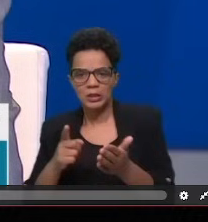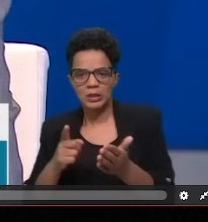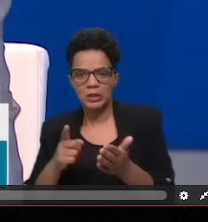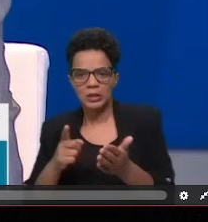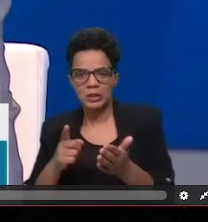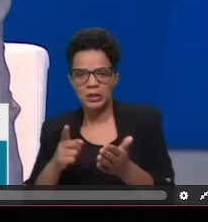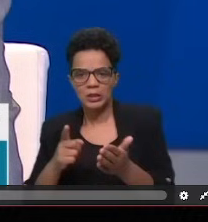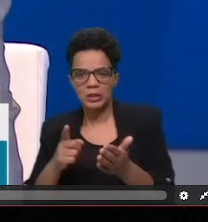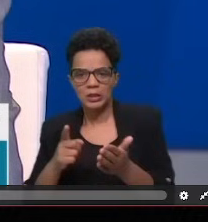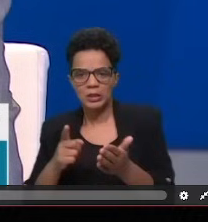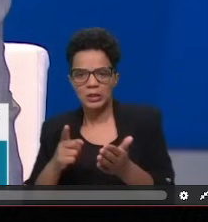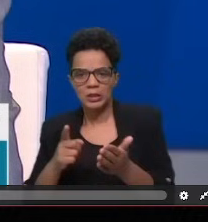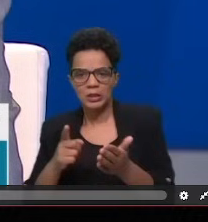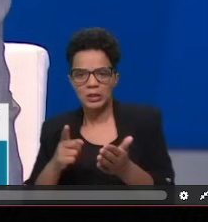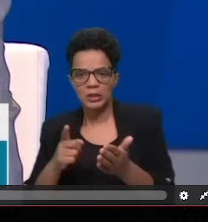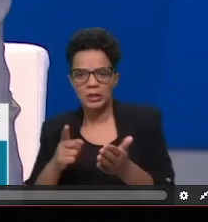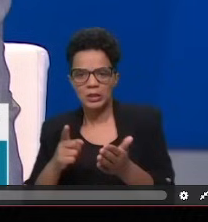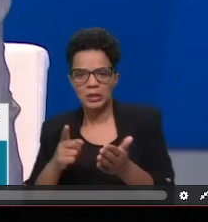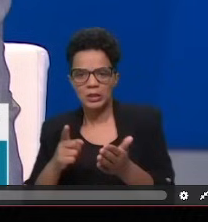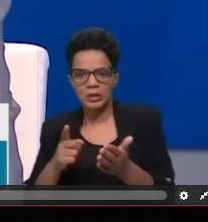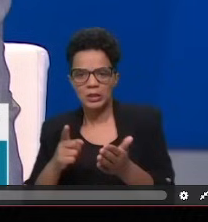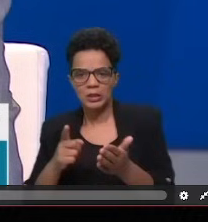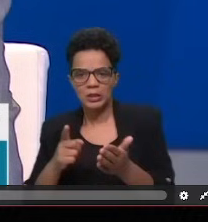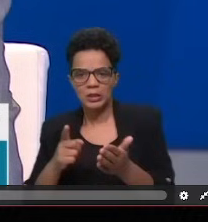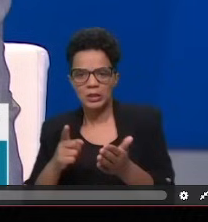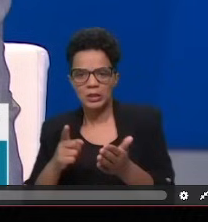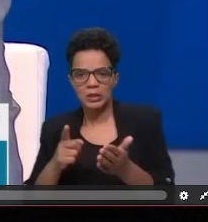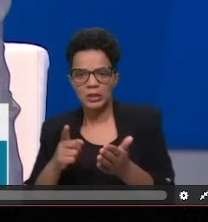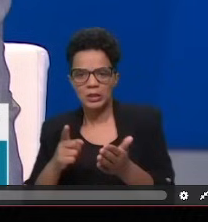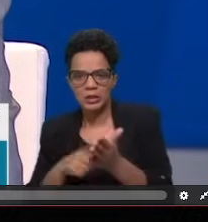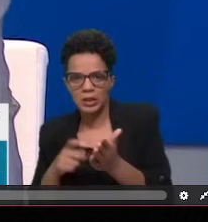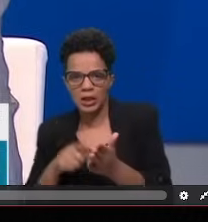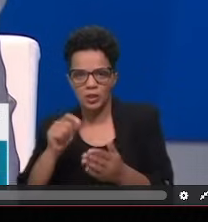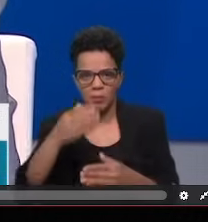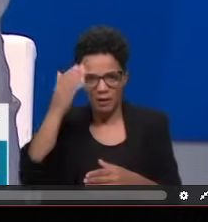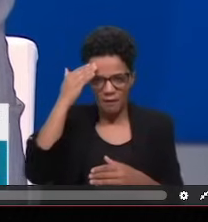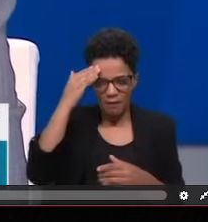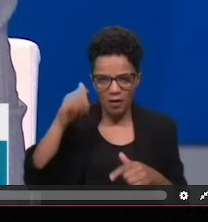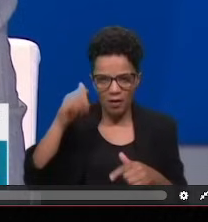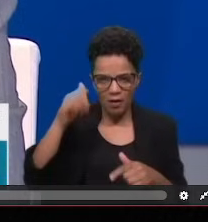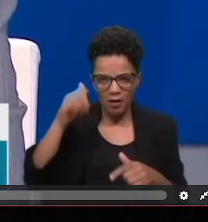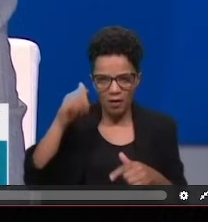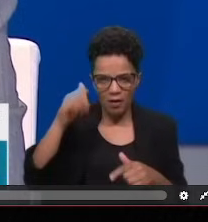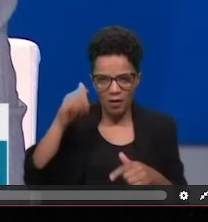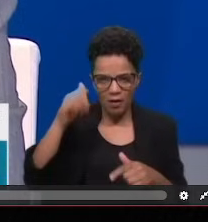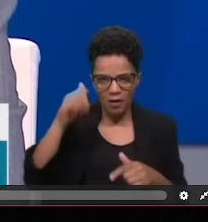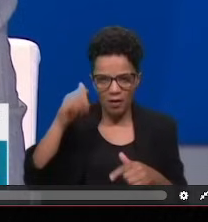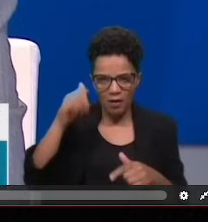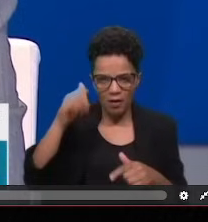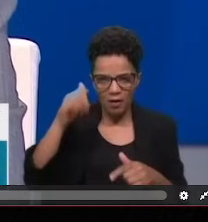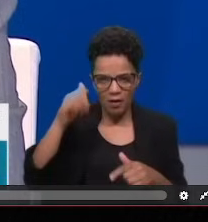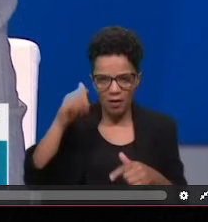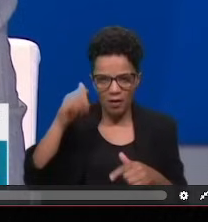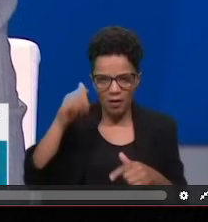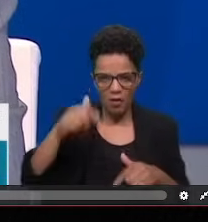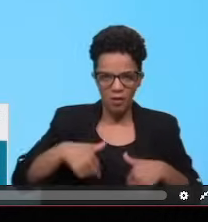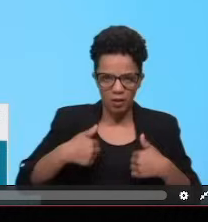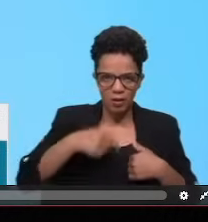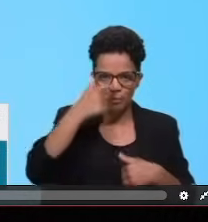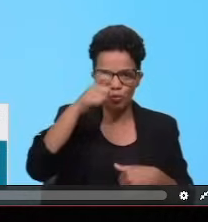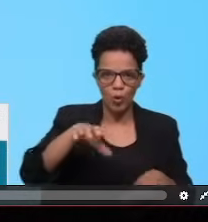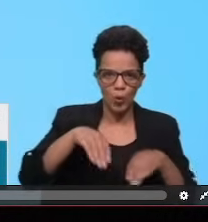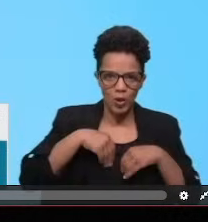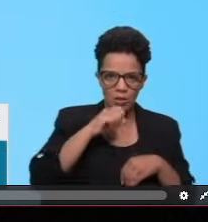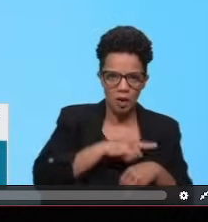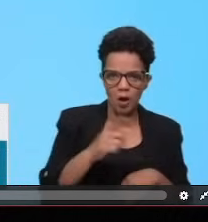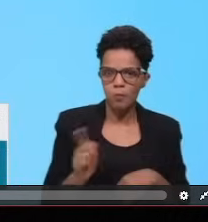está em causa é vocês assumirem merdas sem ver sem saber é só isso que eu estou a dizer Parem de assumir e fazer presunções à toa faz